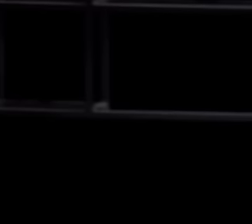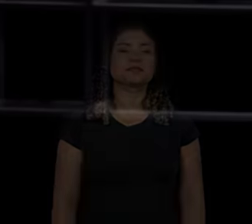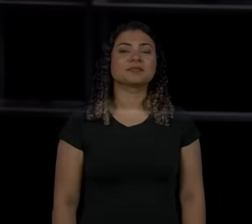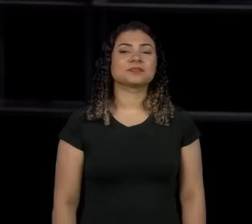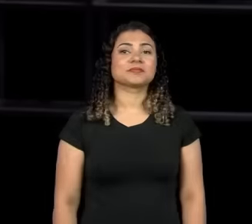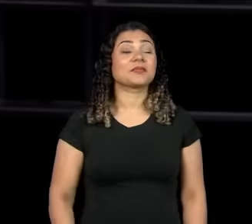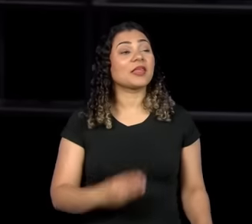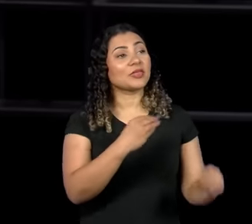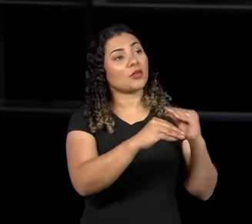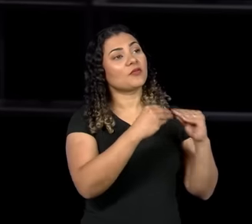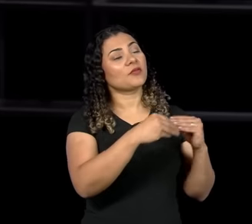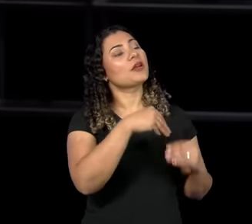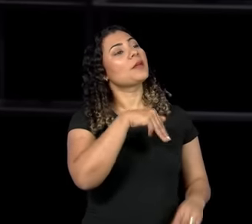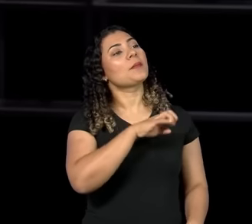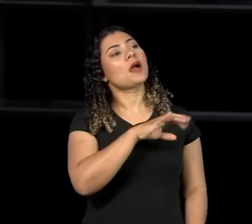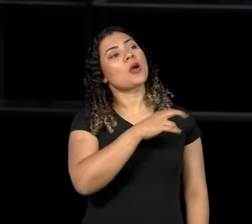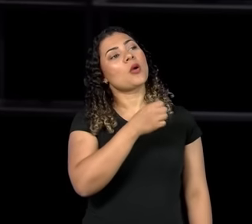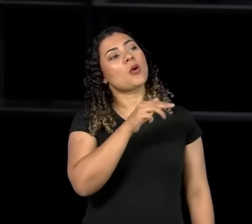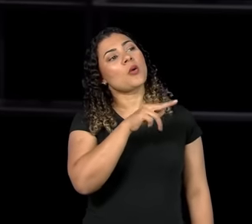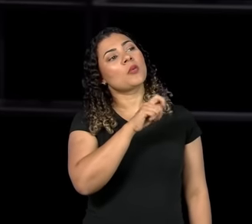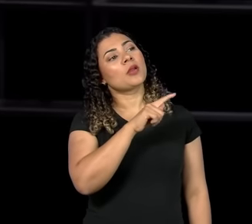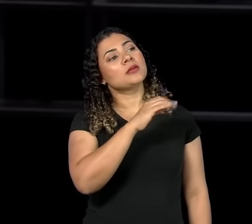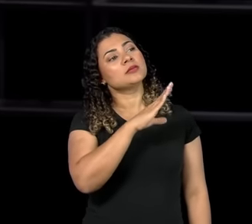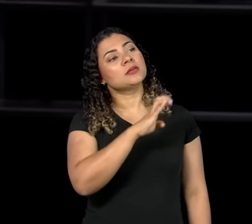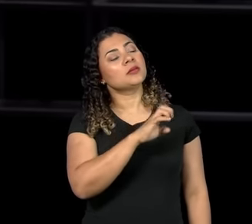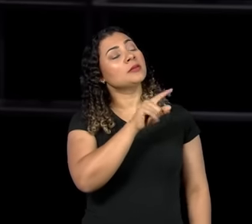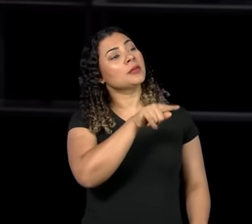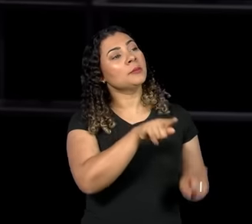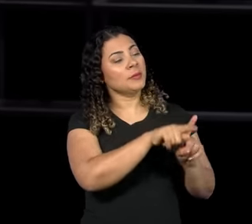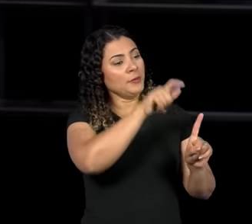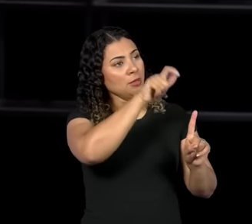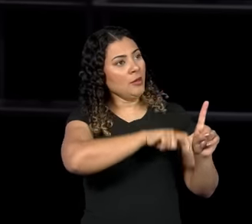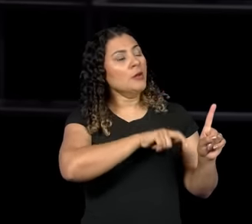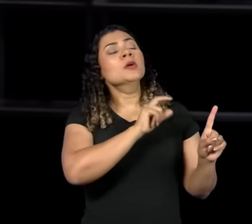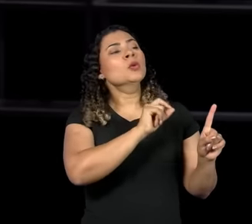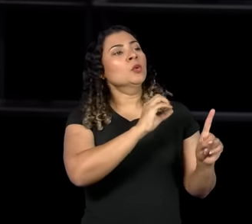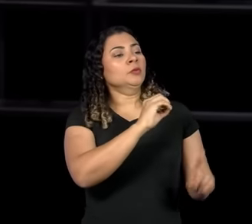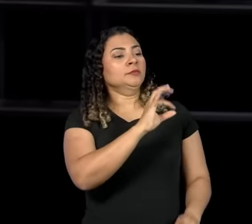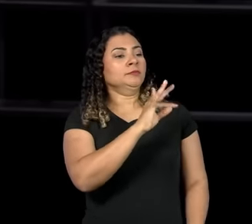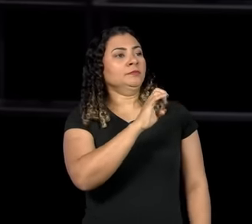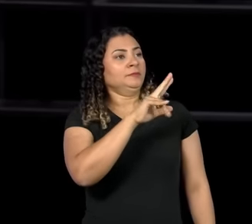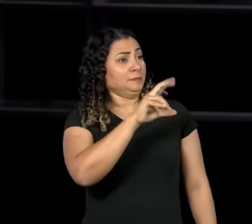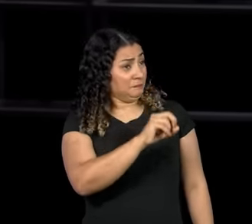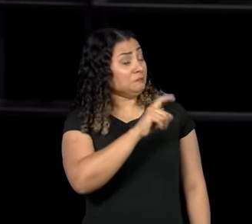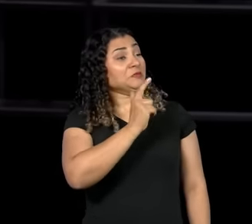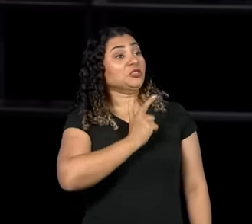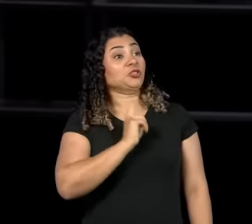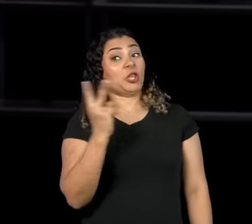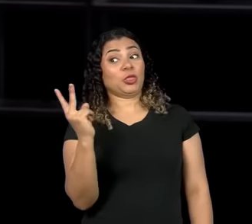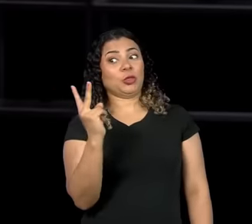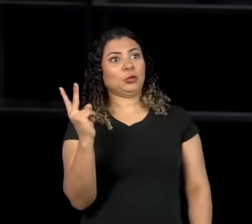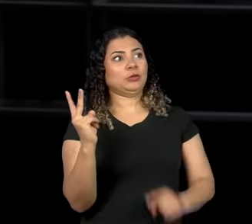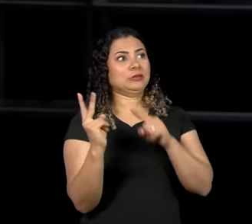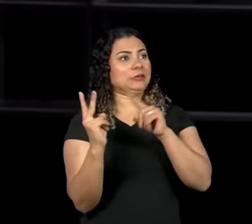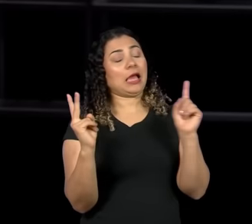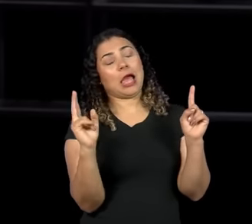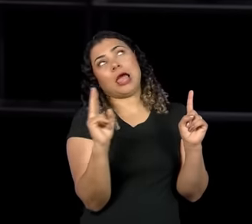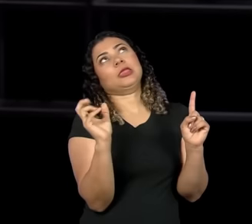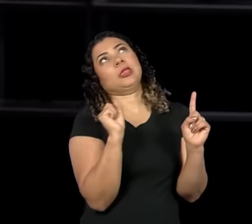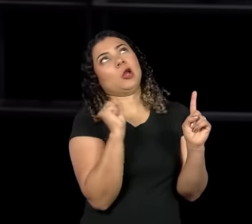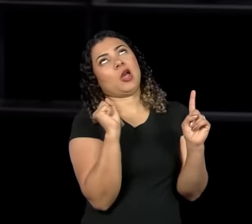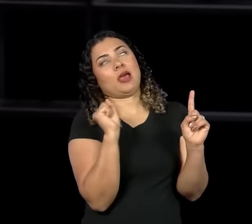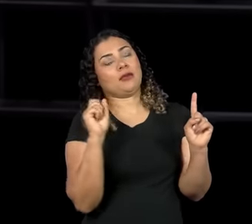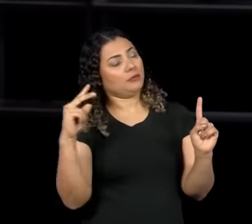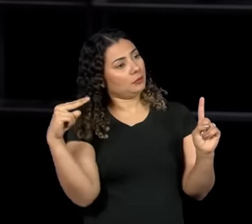Na novela Marrom Glacé, seu personagem, o garçom Otávio, ele era disputado por duas beldades, né? E tinha uma legião aí